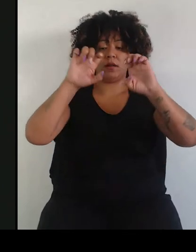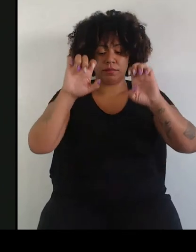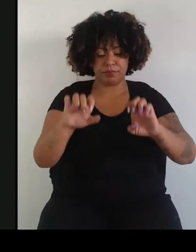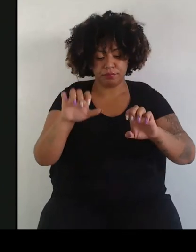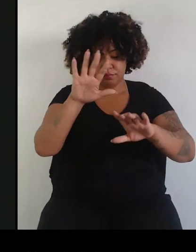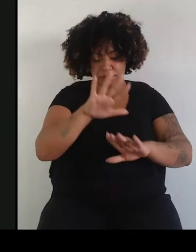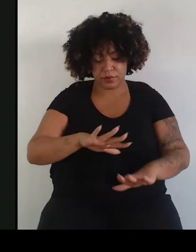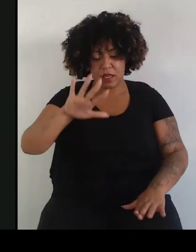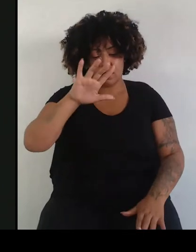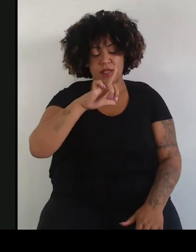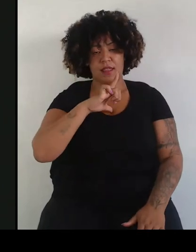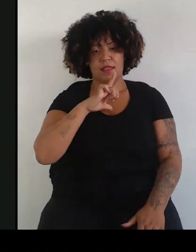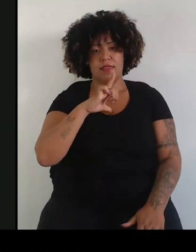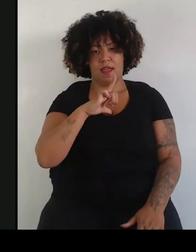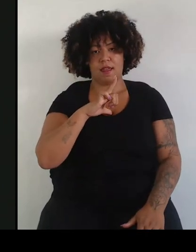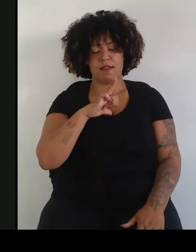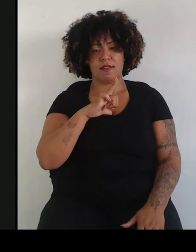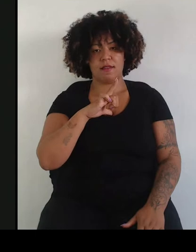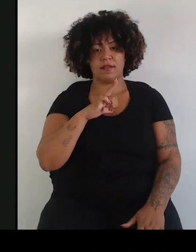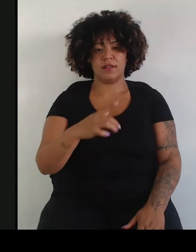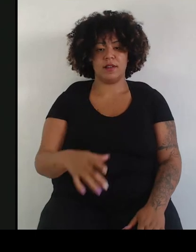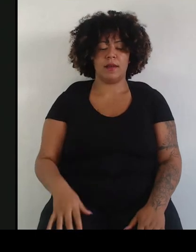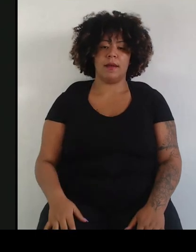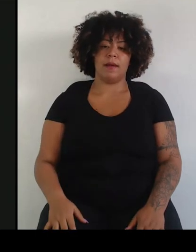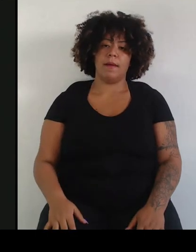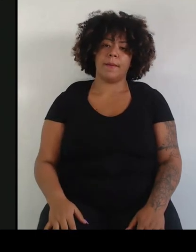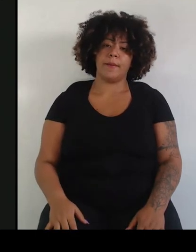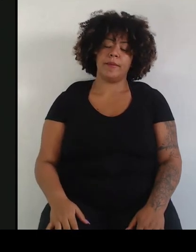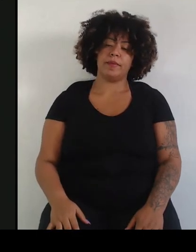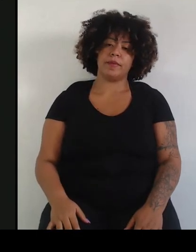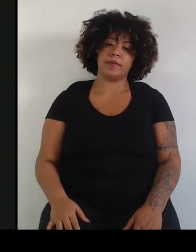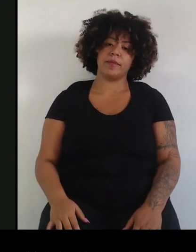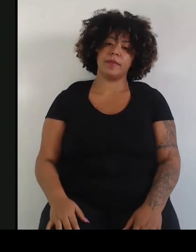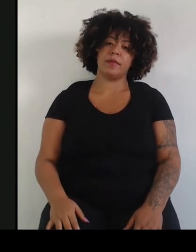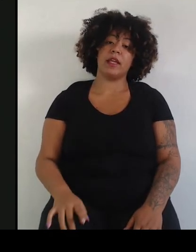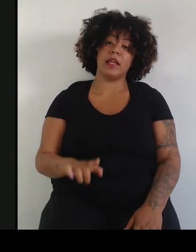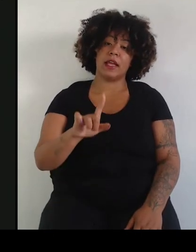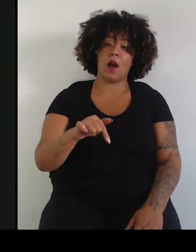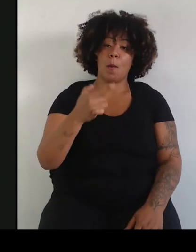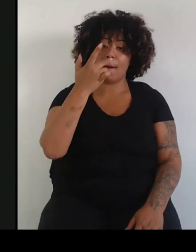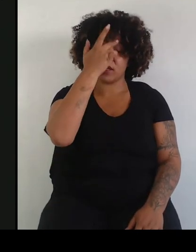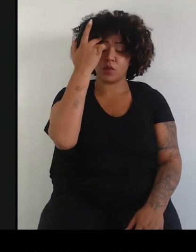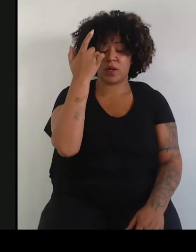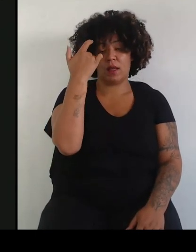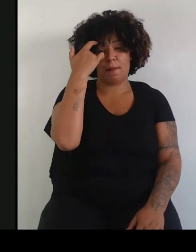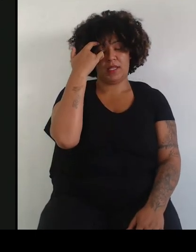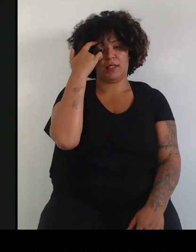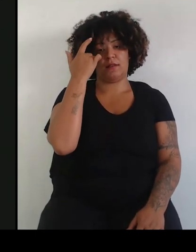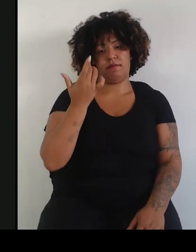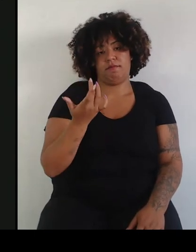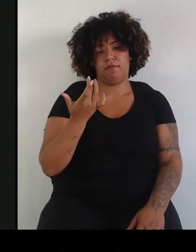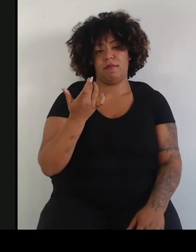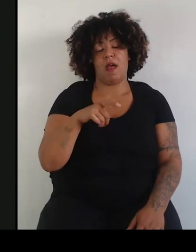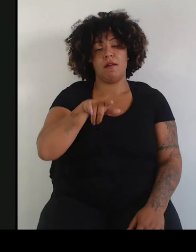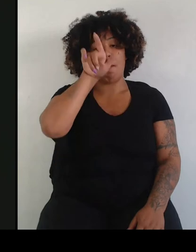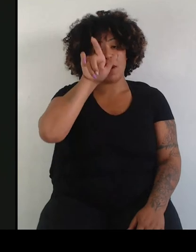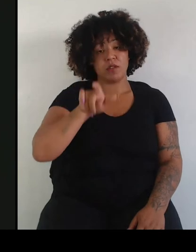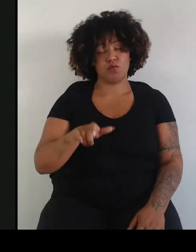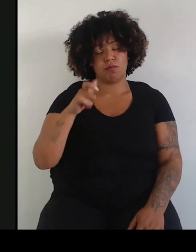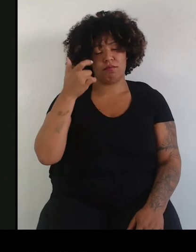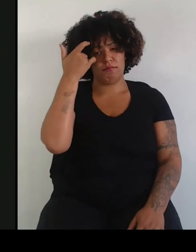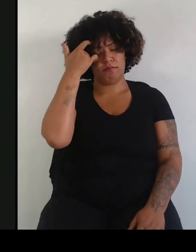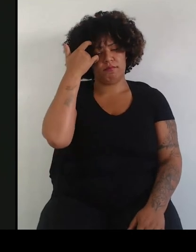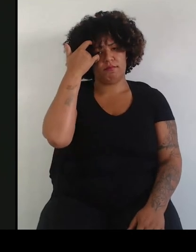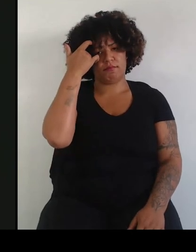que é presidida pela figura de um Pensador esse Pensador que está voltado